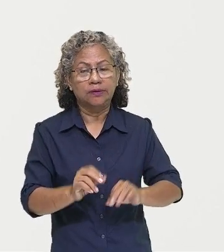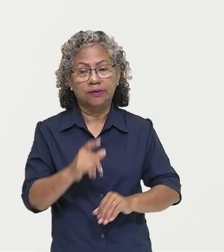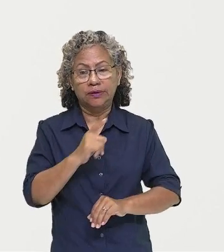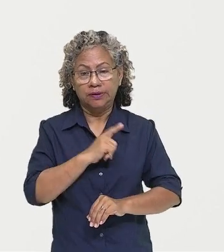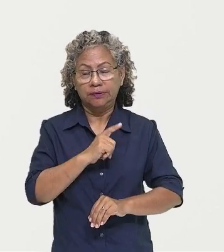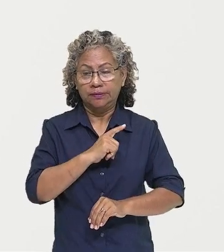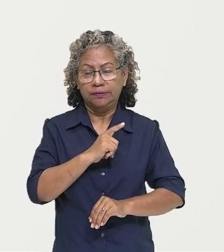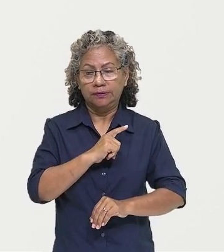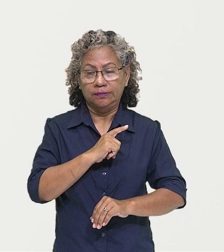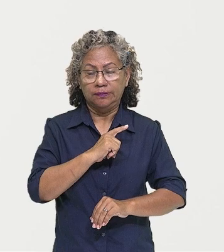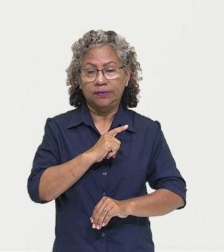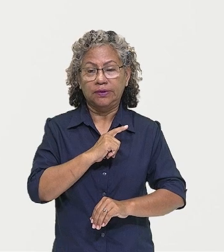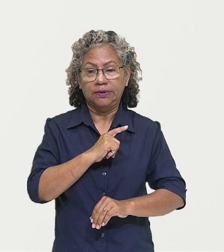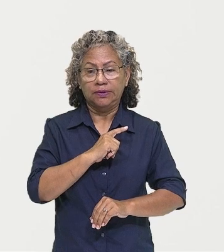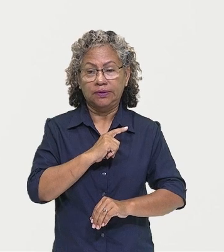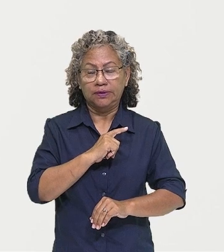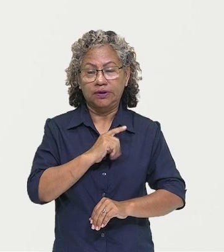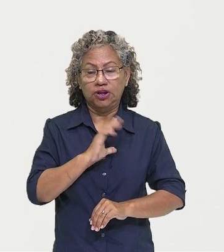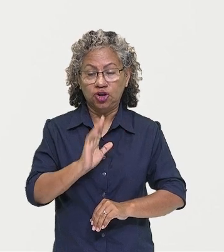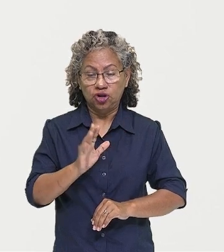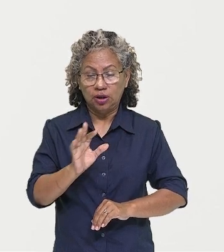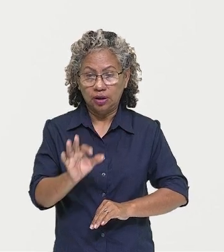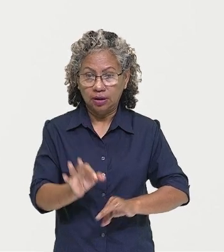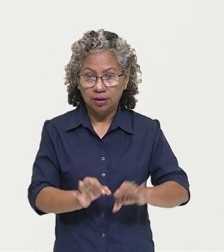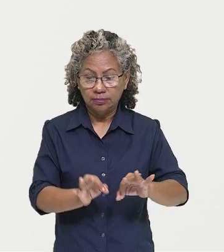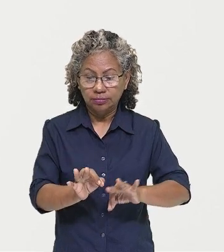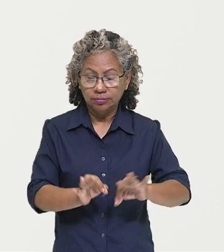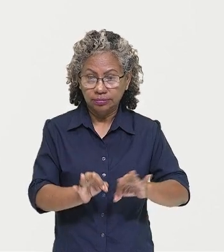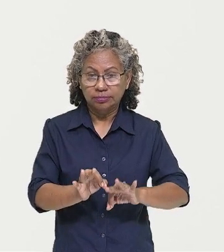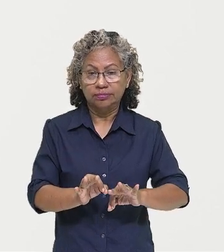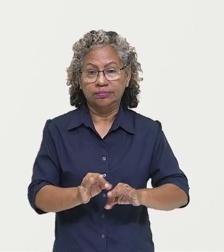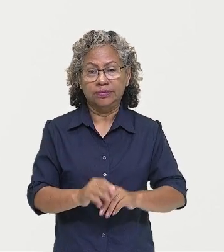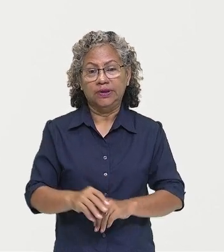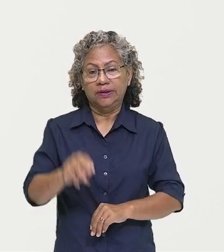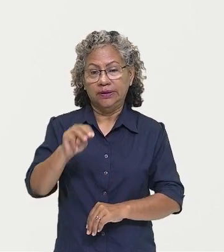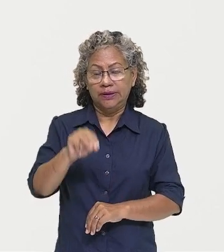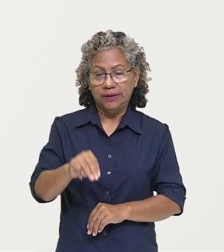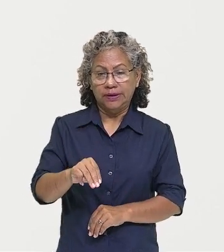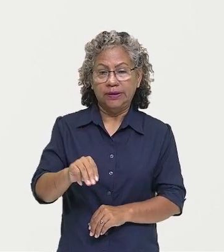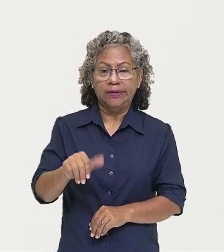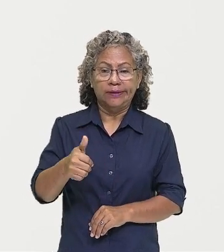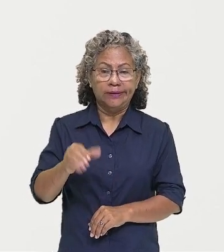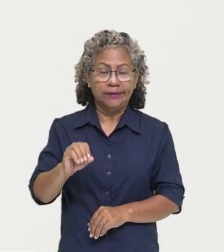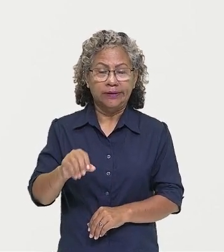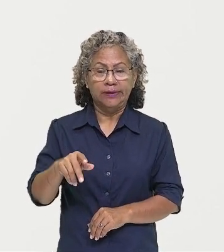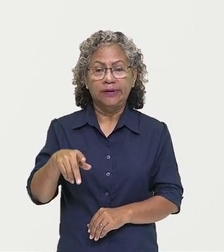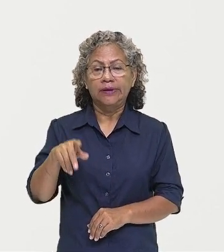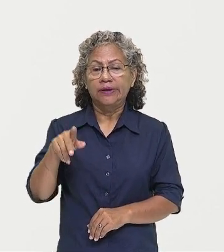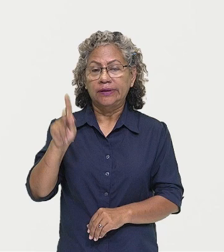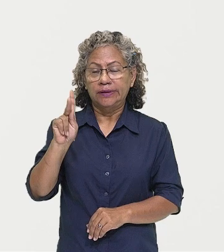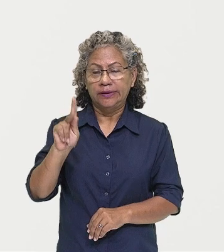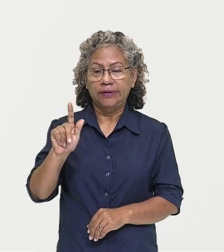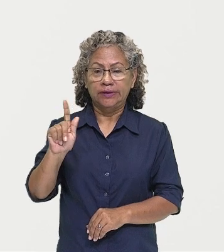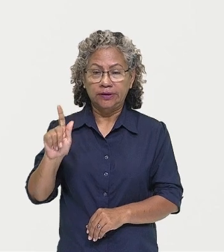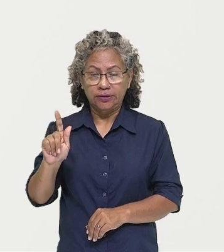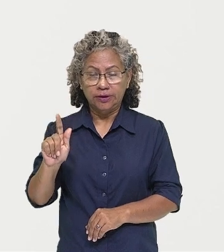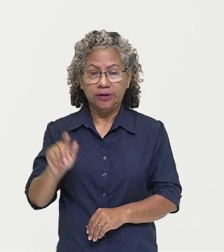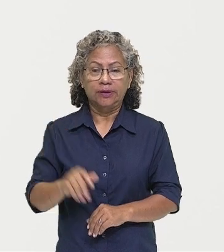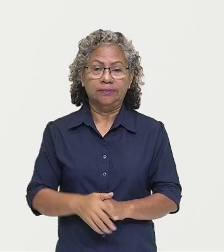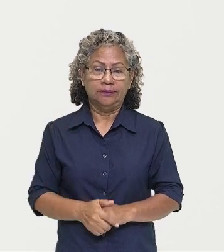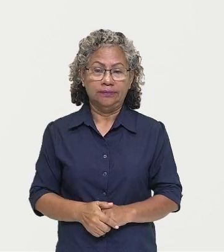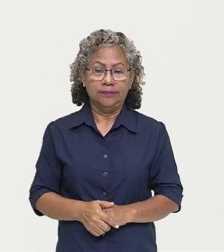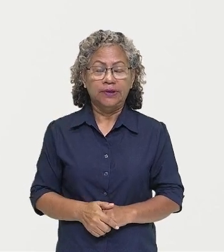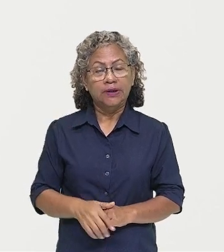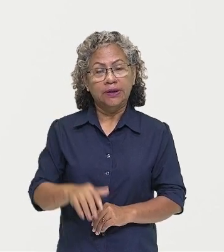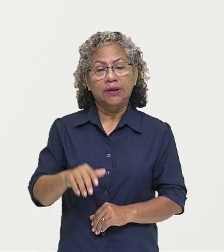grandezas. Depois que eu coloquei a massa, a aceleração e a força que eu procuro,